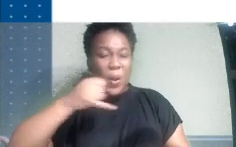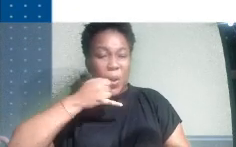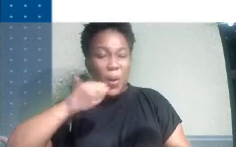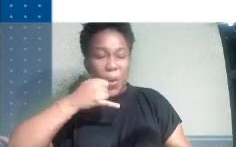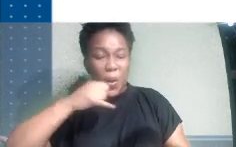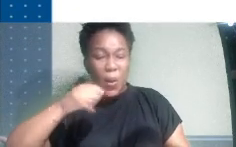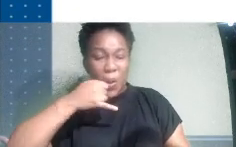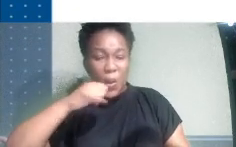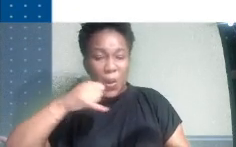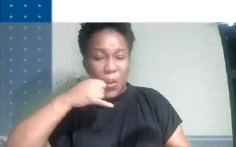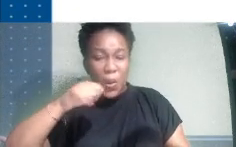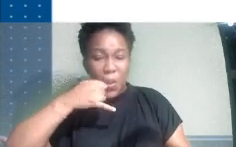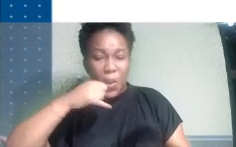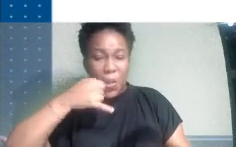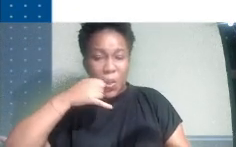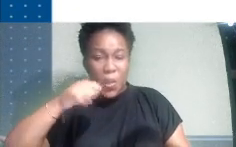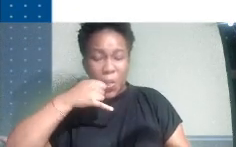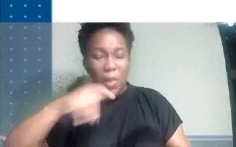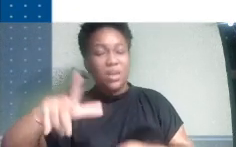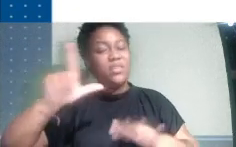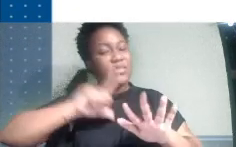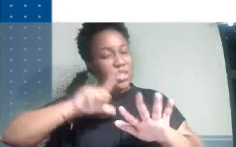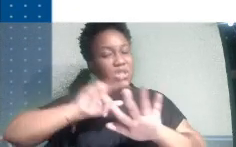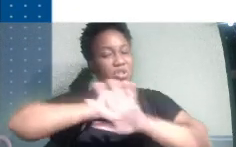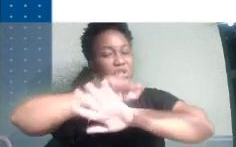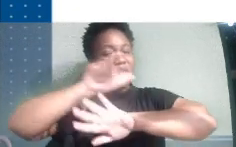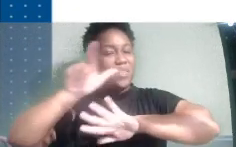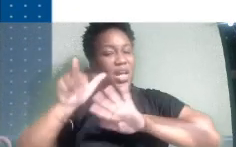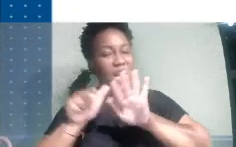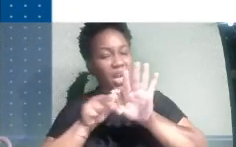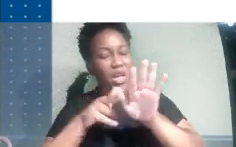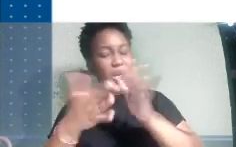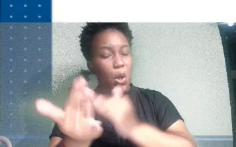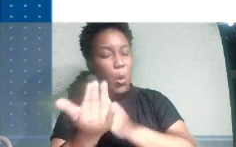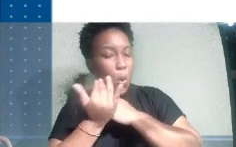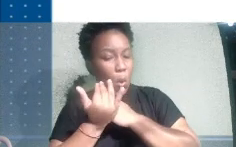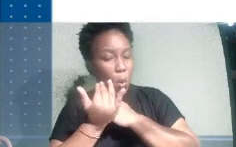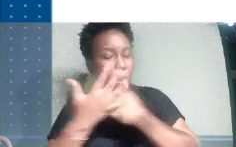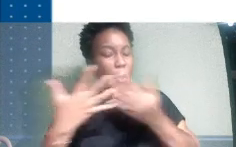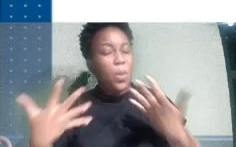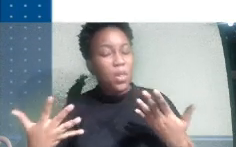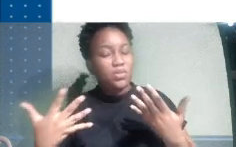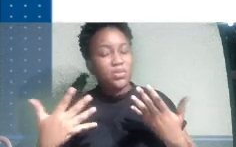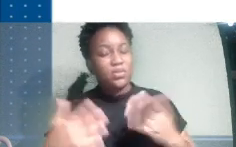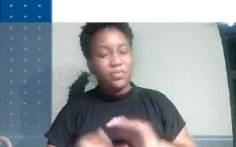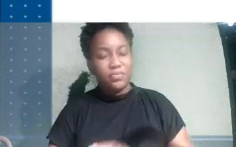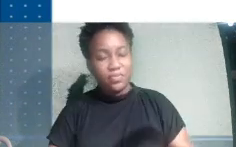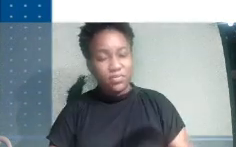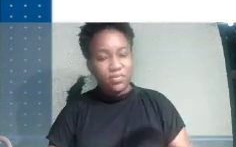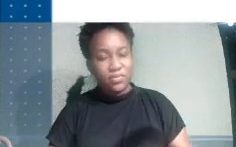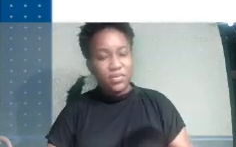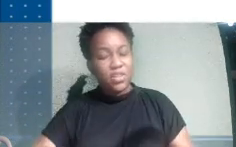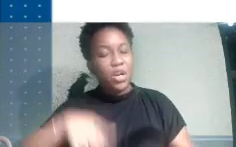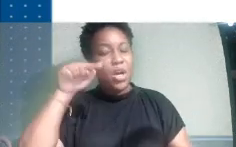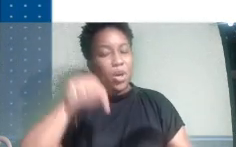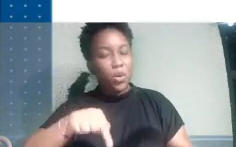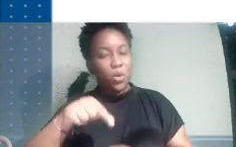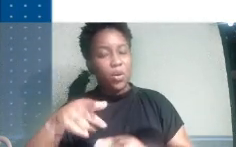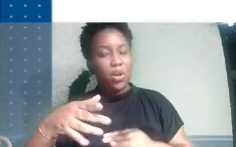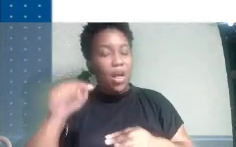elétrica, além dela ter diversas vantagens, além dela ter diversos benefícios, ela age